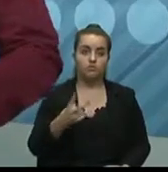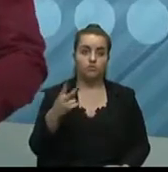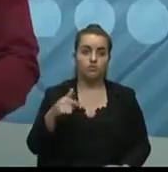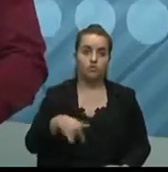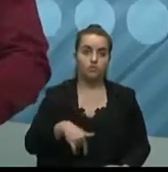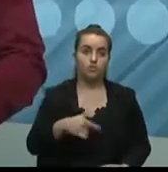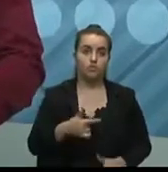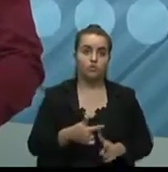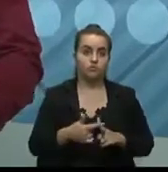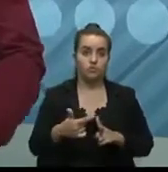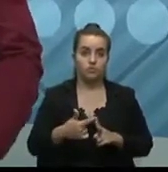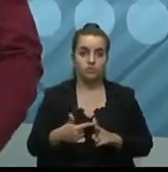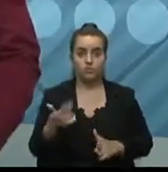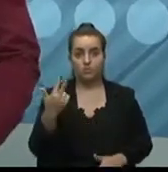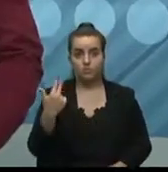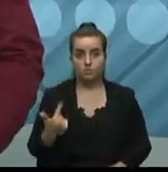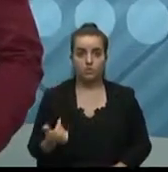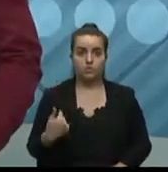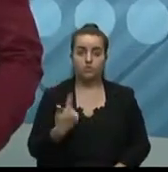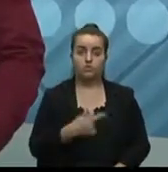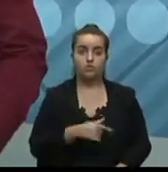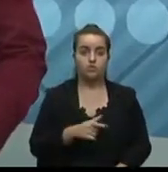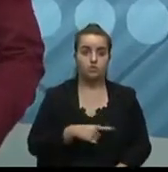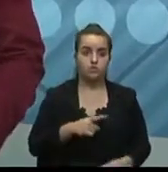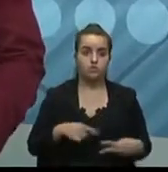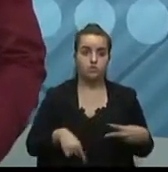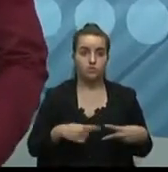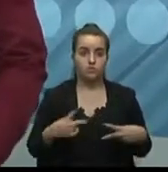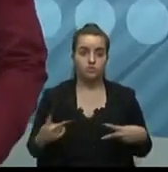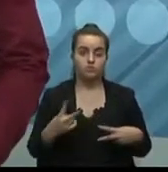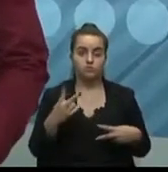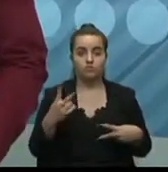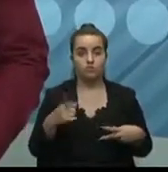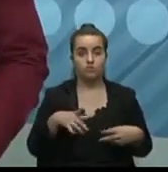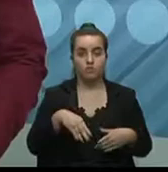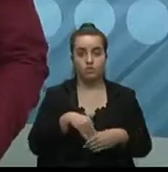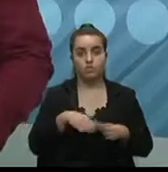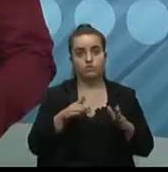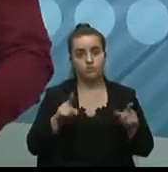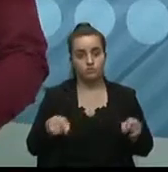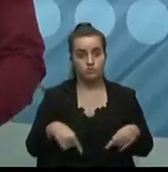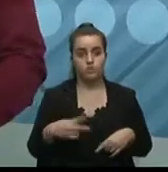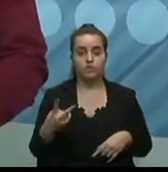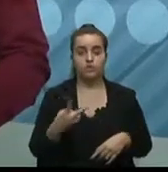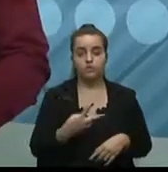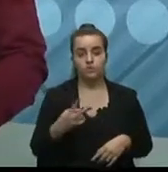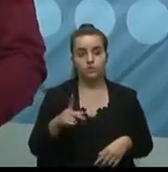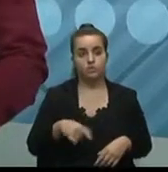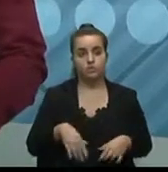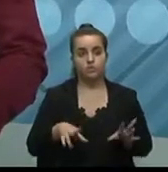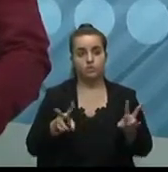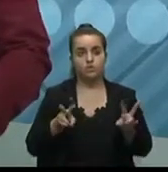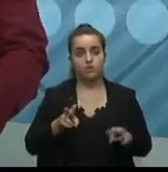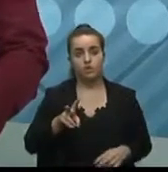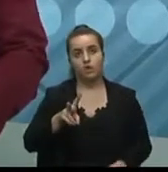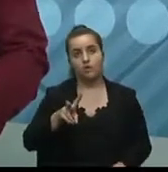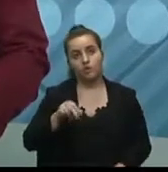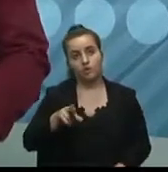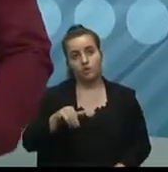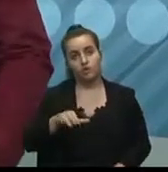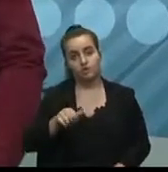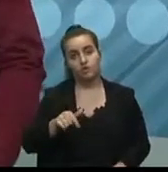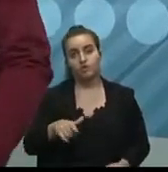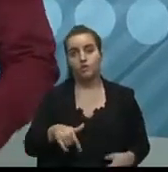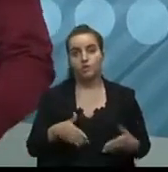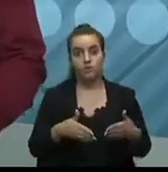da distribuição normal. Nós temos, então, lá dois valores dentro dos parênteses, o segundo é referente à variância, e o tamanho da